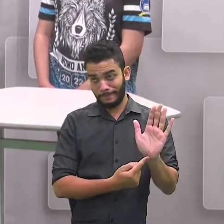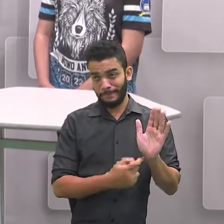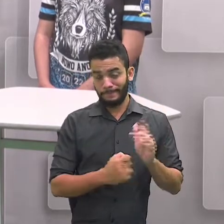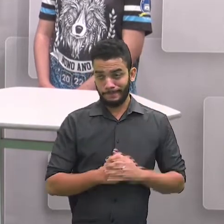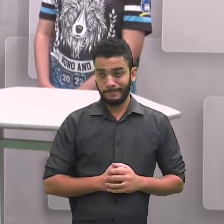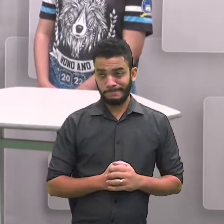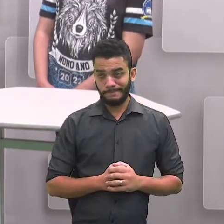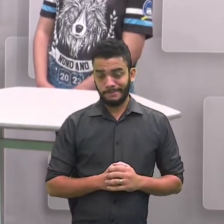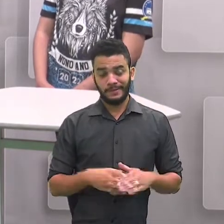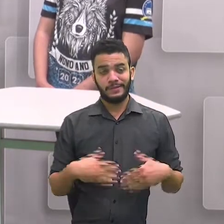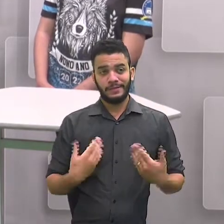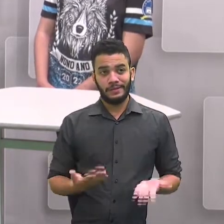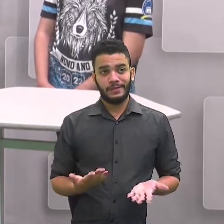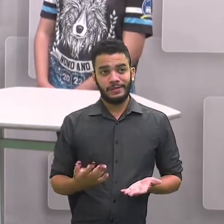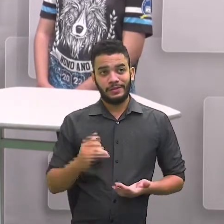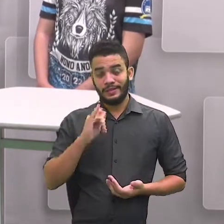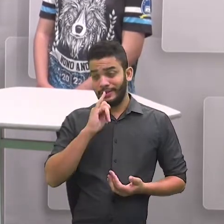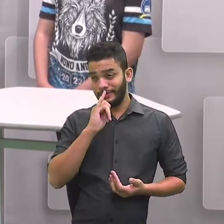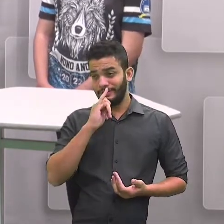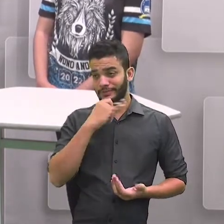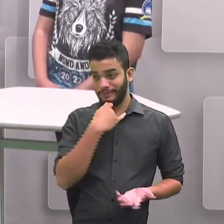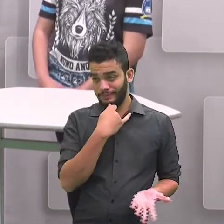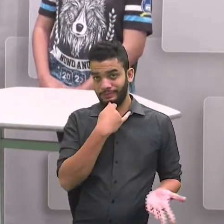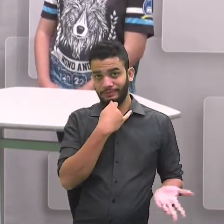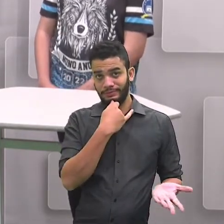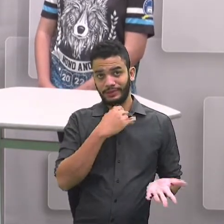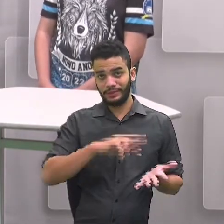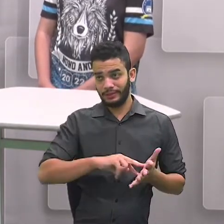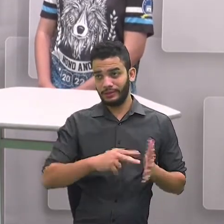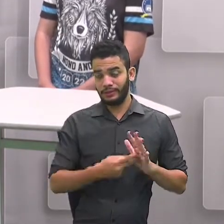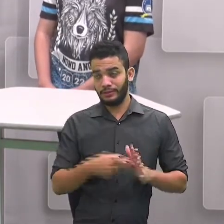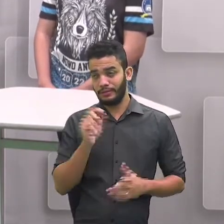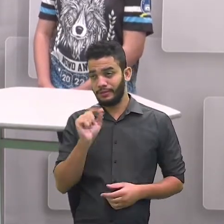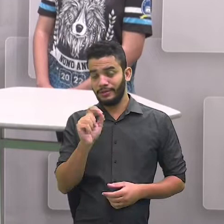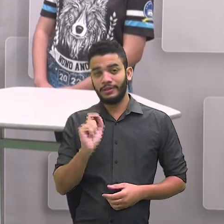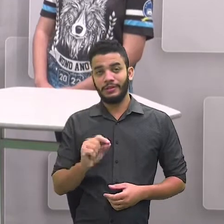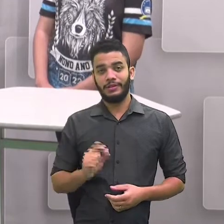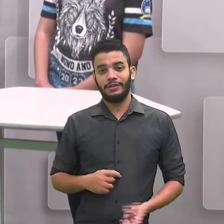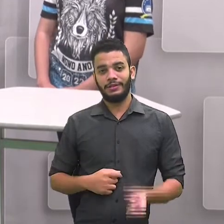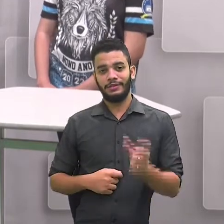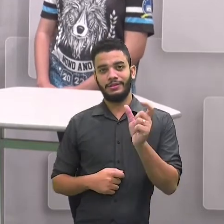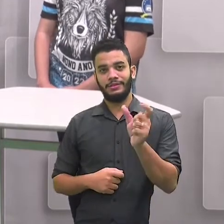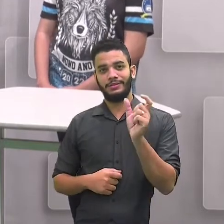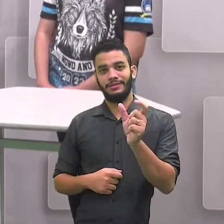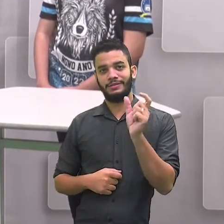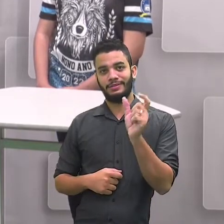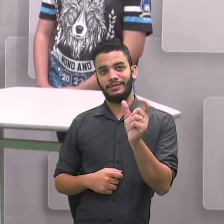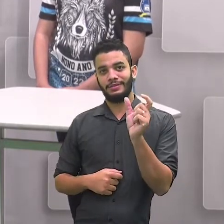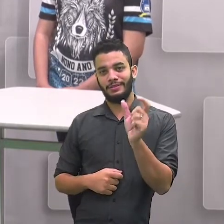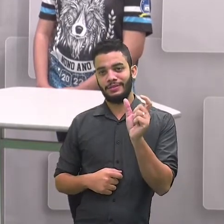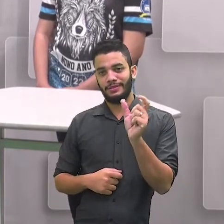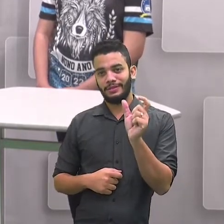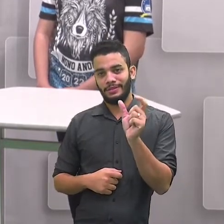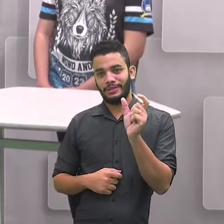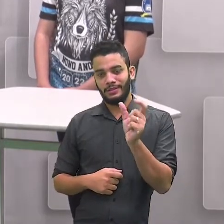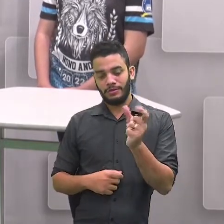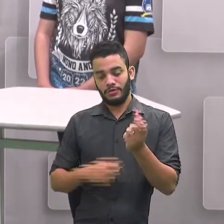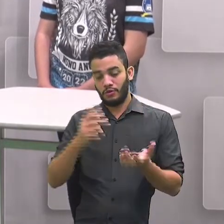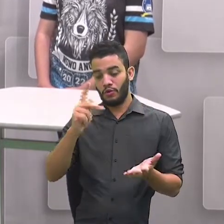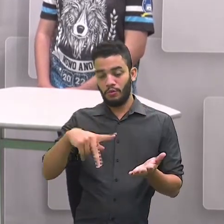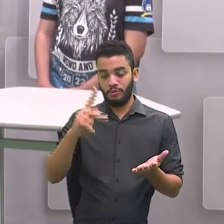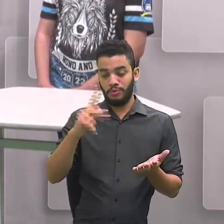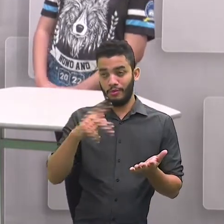Então, né, infelizmente, esse ponto não será validado. Ok? Ok. Mas,